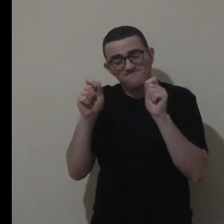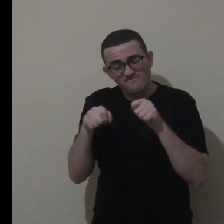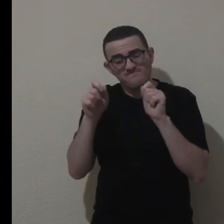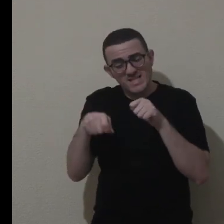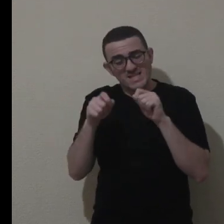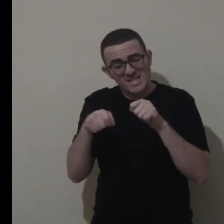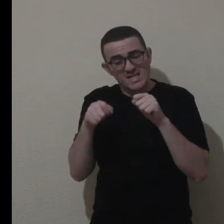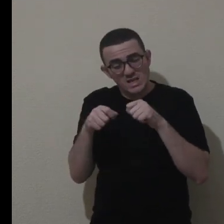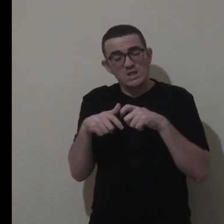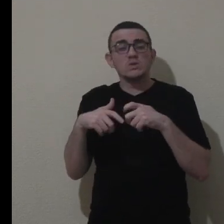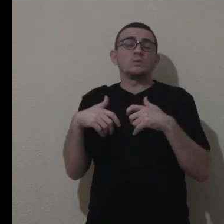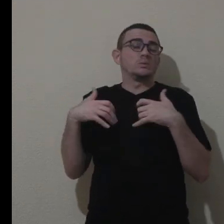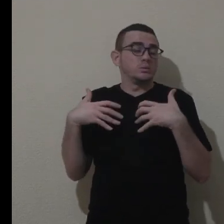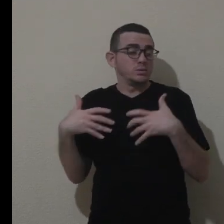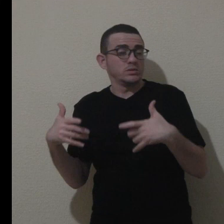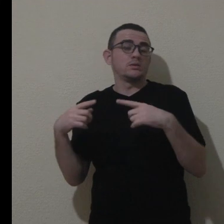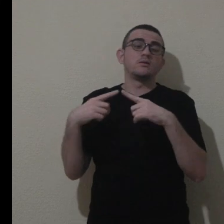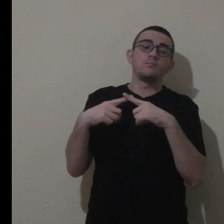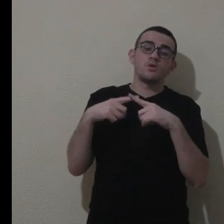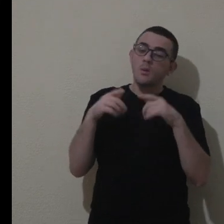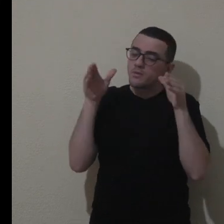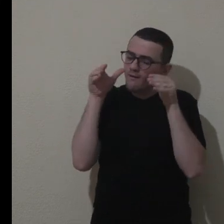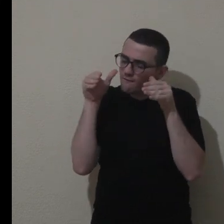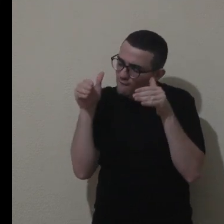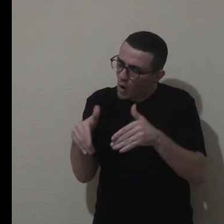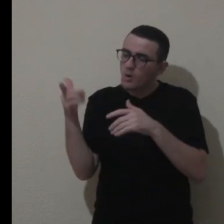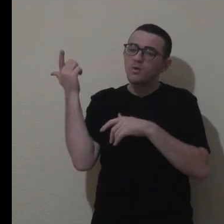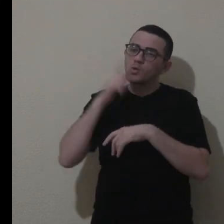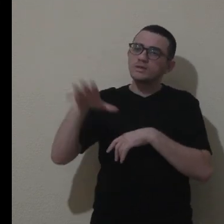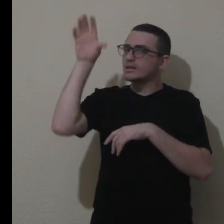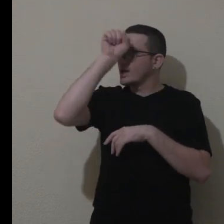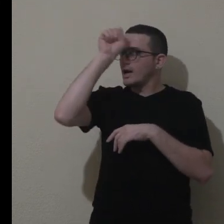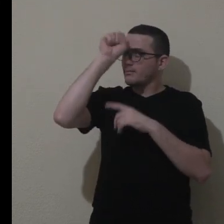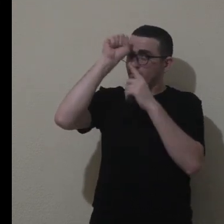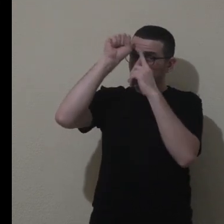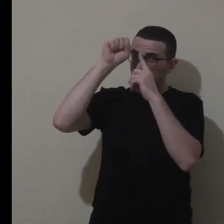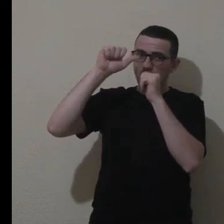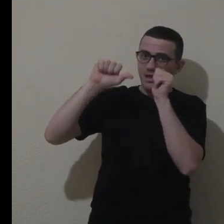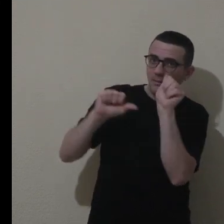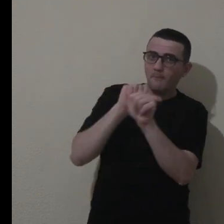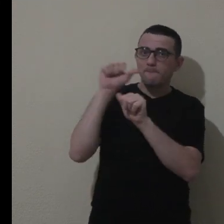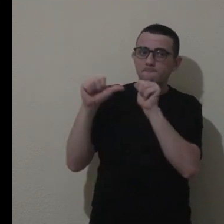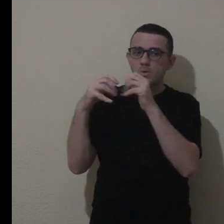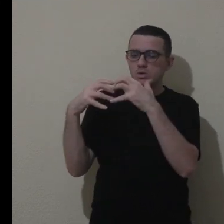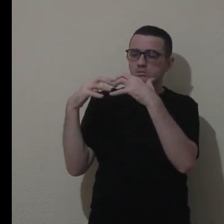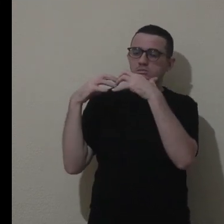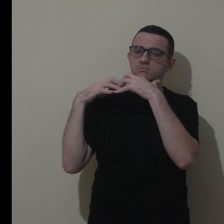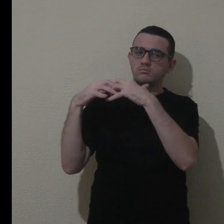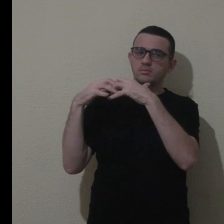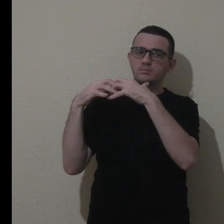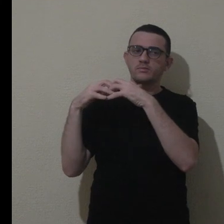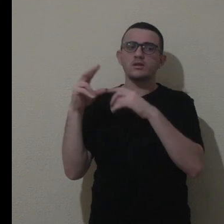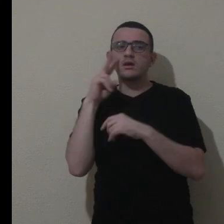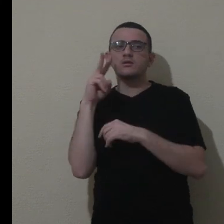energia mas muito grande, né? Eu preciso me dedicar para que eu possa adquirir essa mudança no